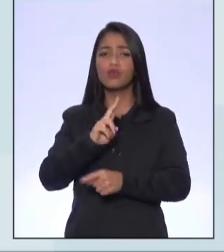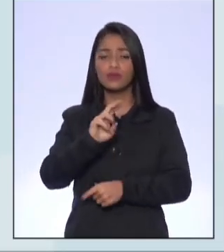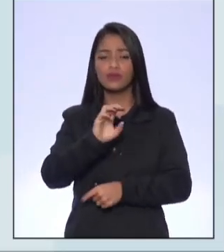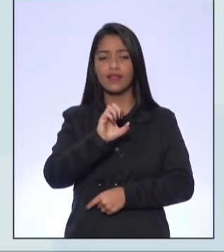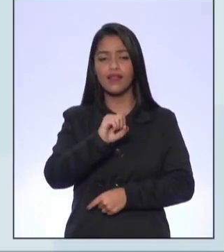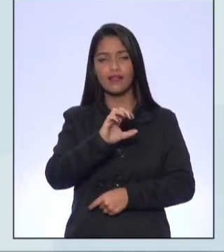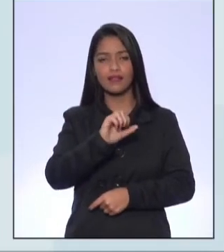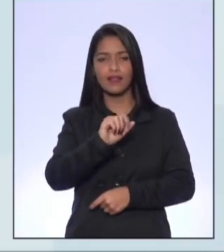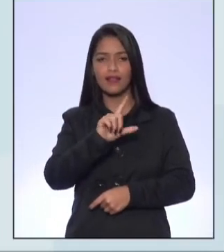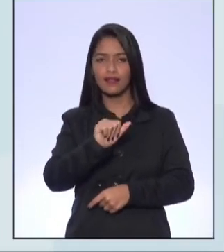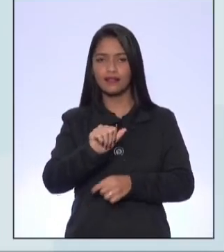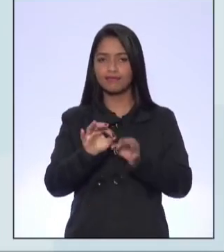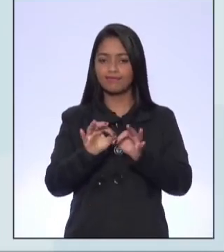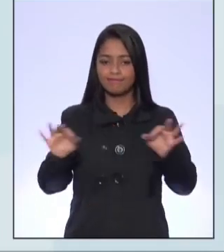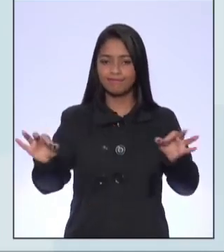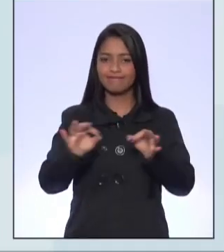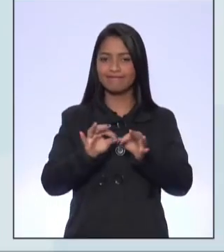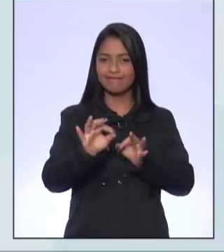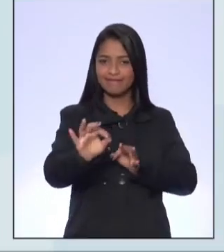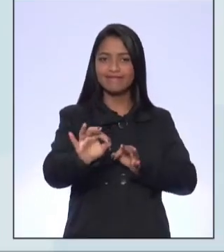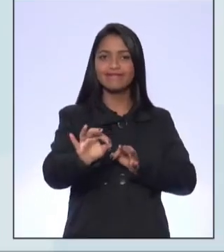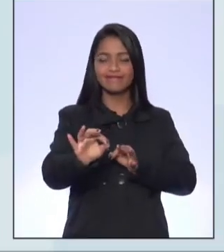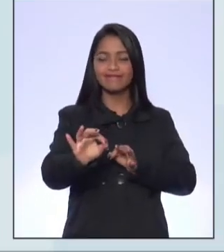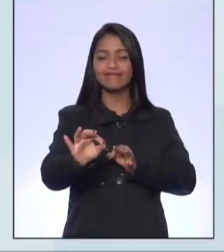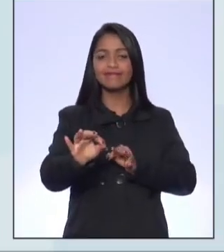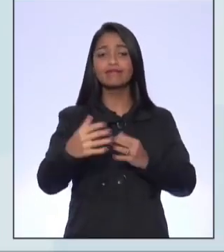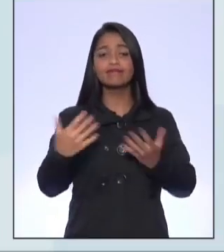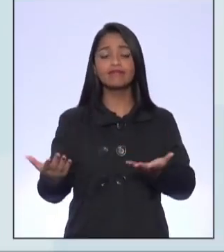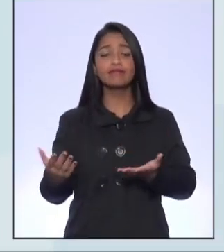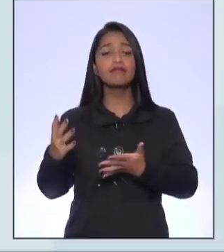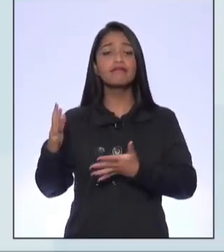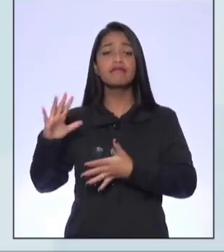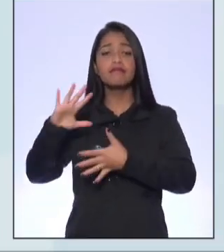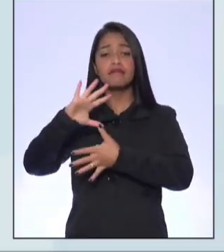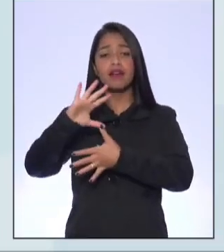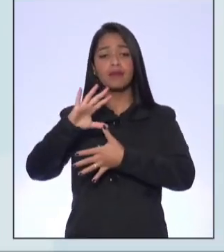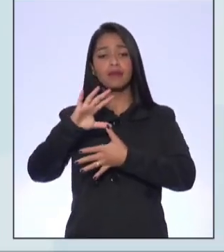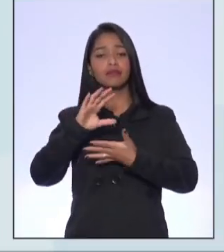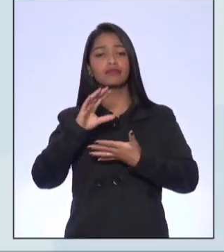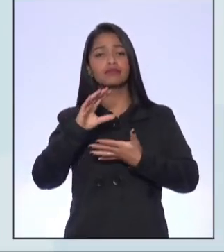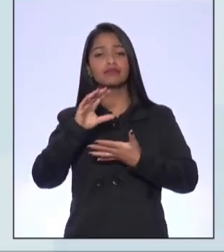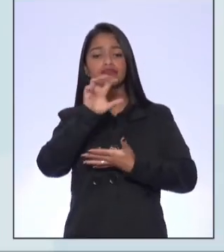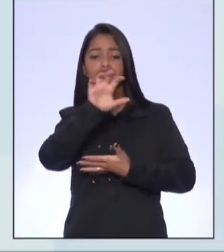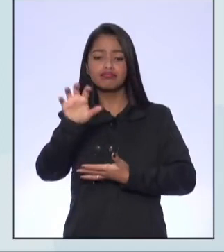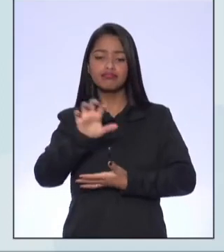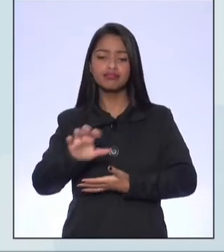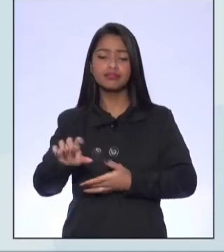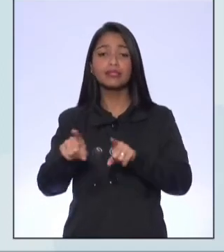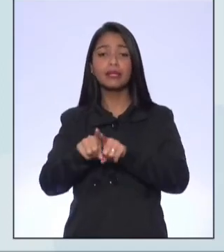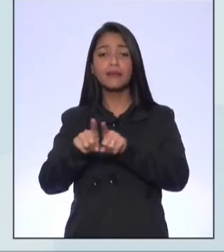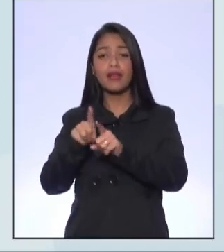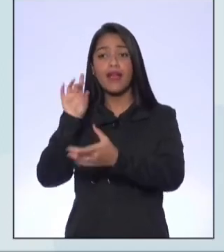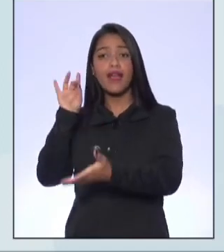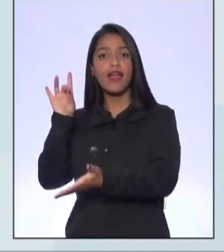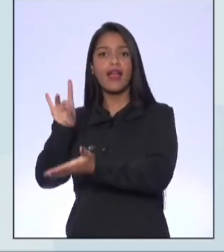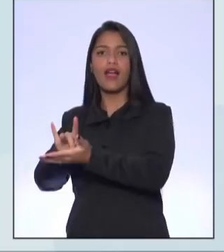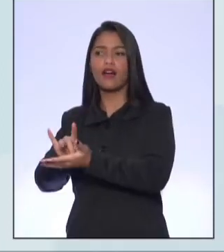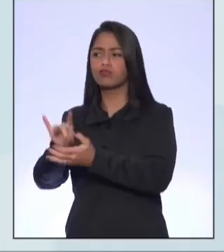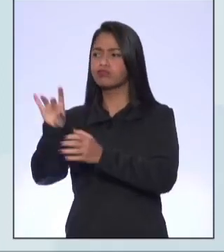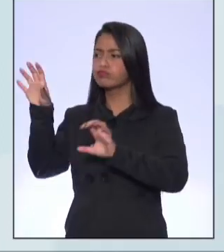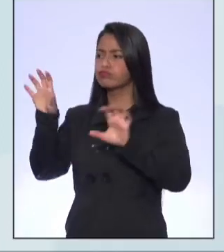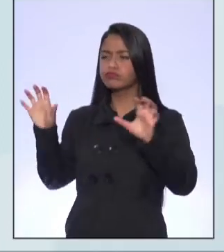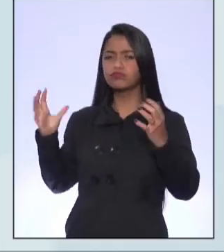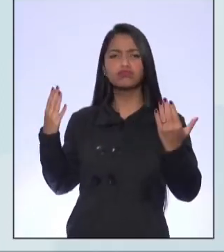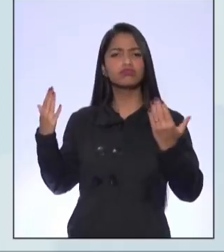esta mostra a relação entre o que está representado no mapa e o seu tamanho real, podendo ser